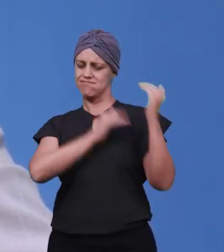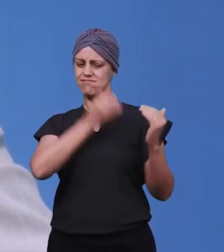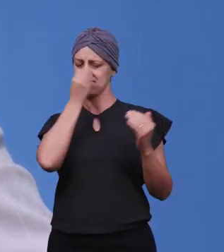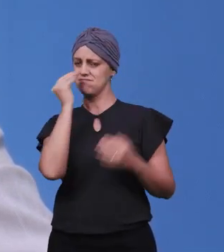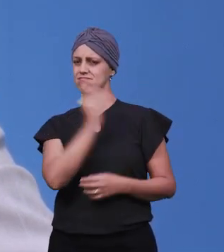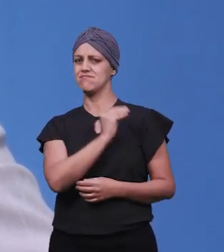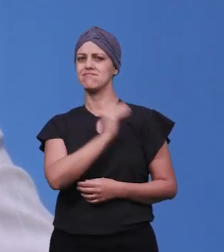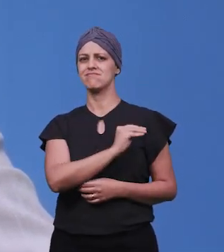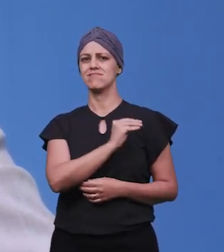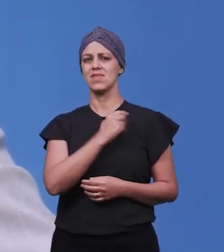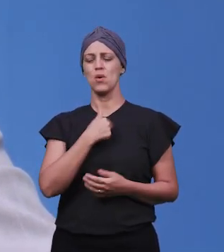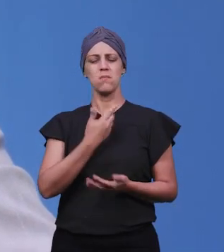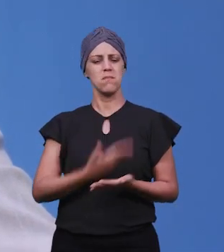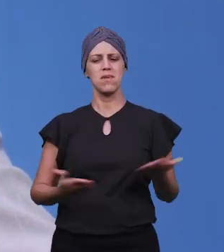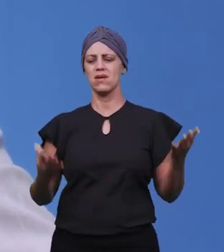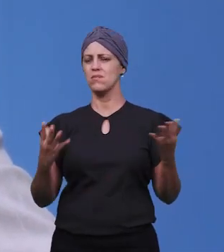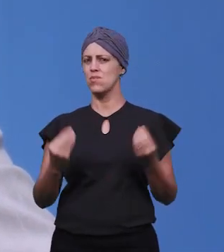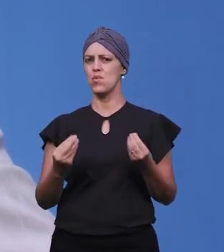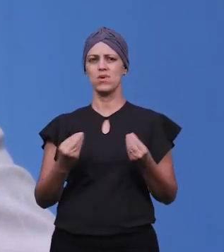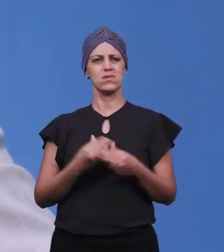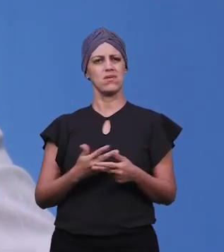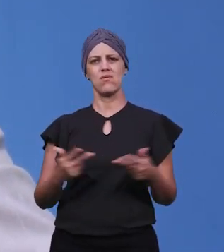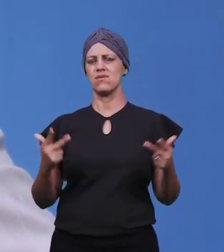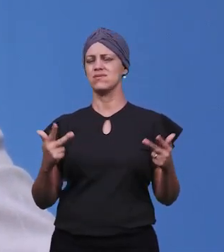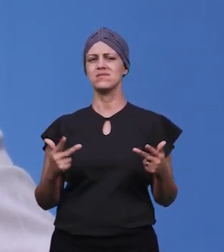Perdi muita coisa com isso.